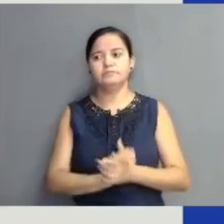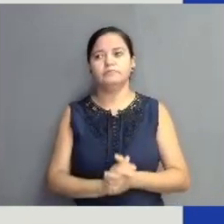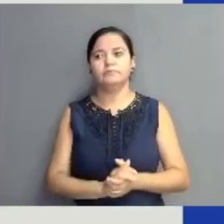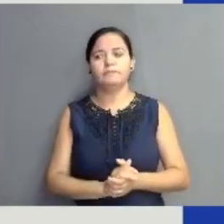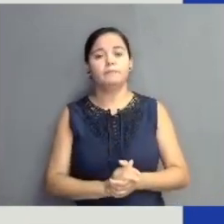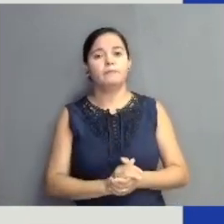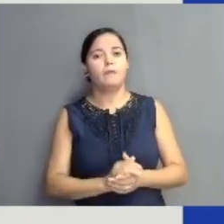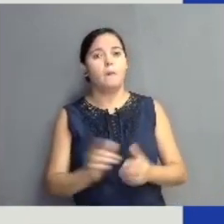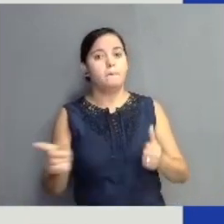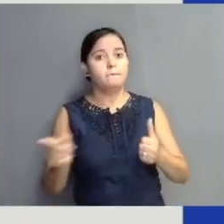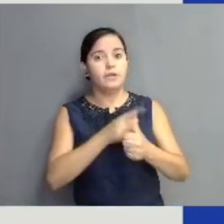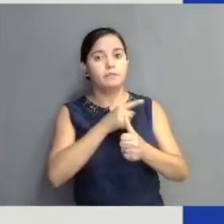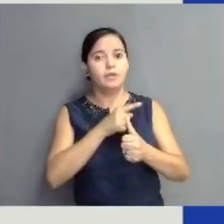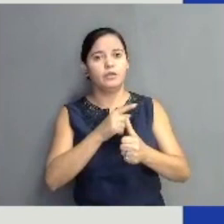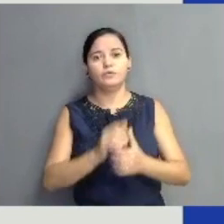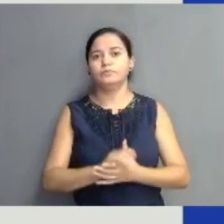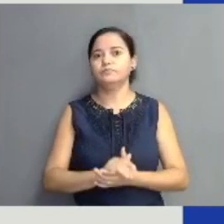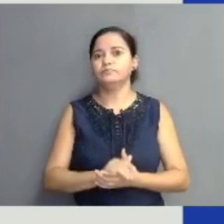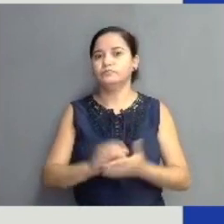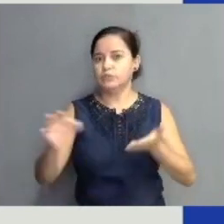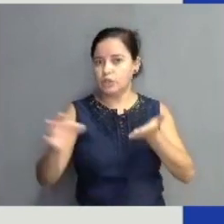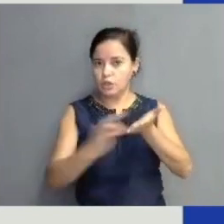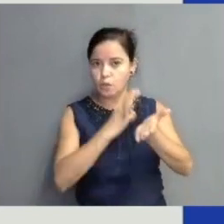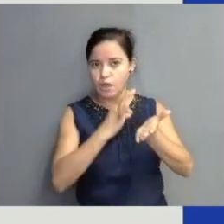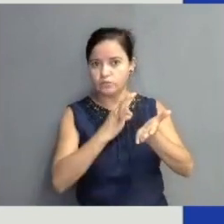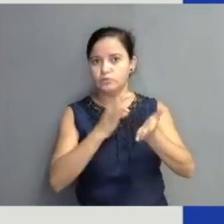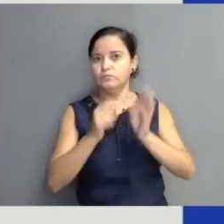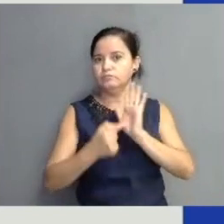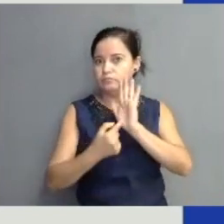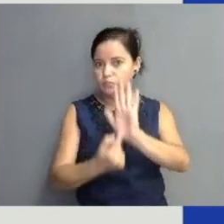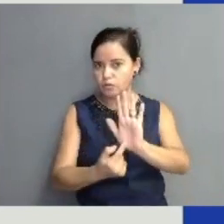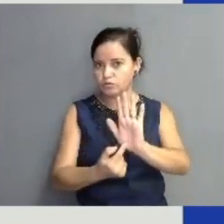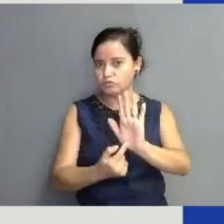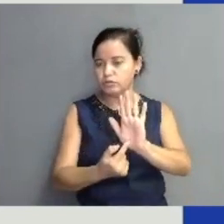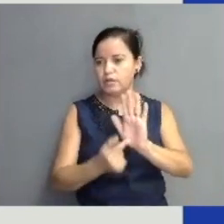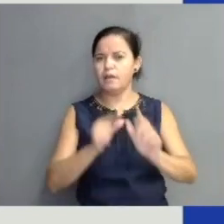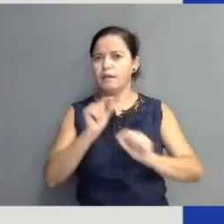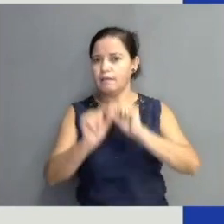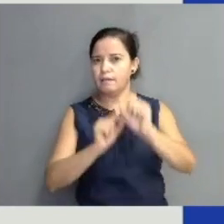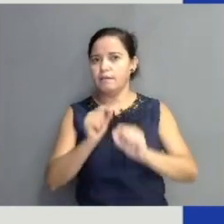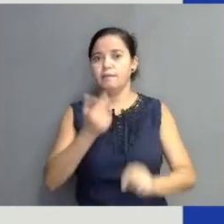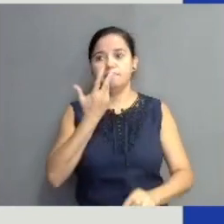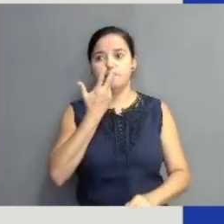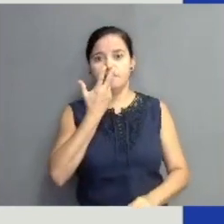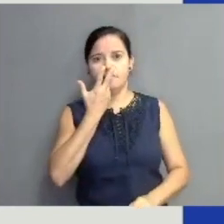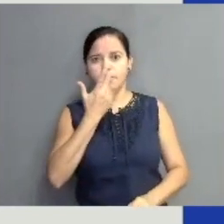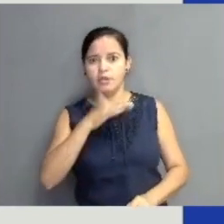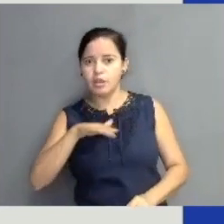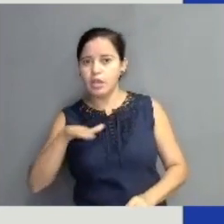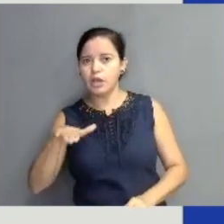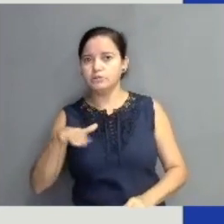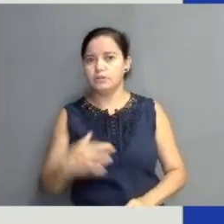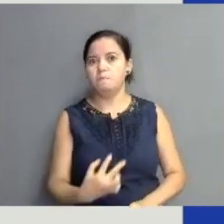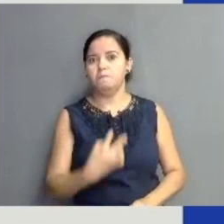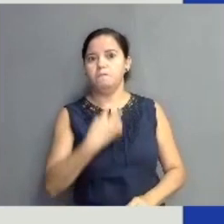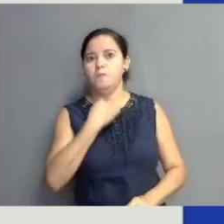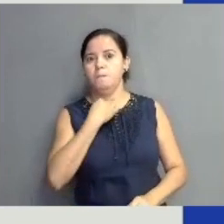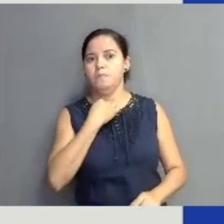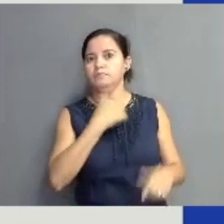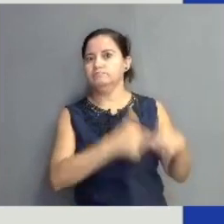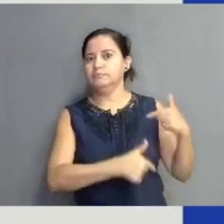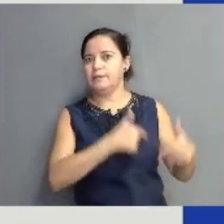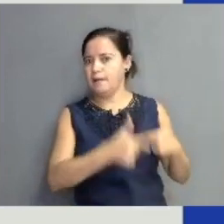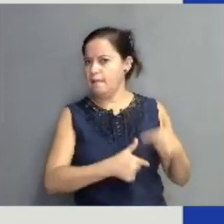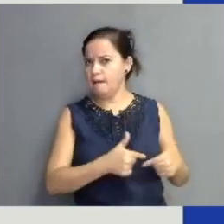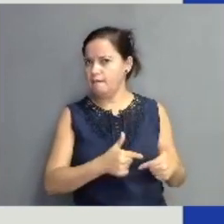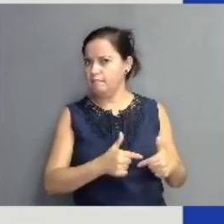O primeiro argumento que o autor traz é um argumento bem convincente. Ele diz: criança não pode trabalhar por um motivo